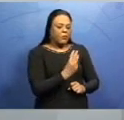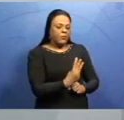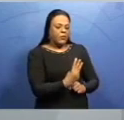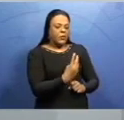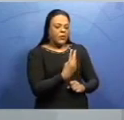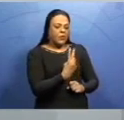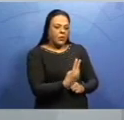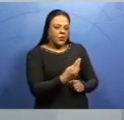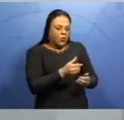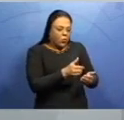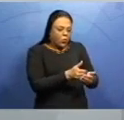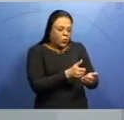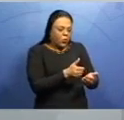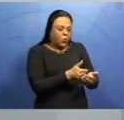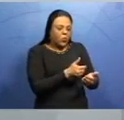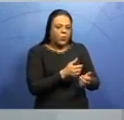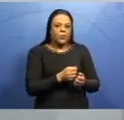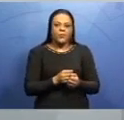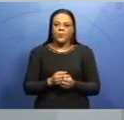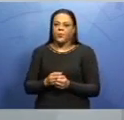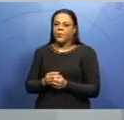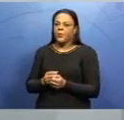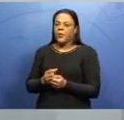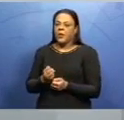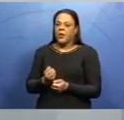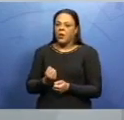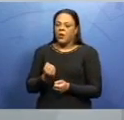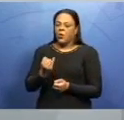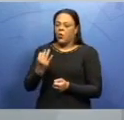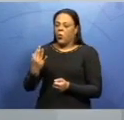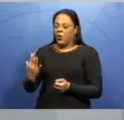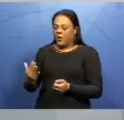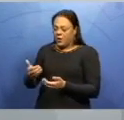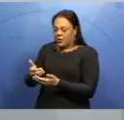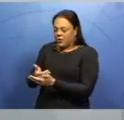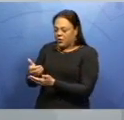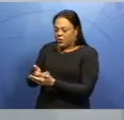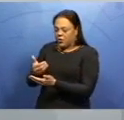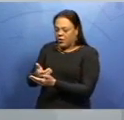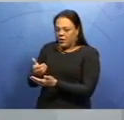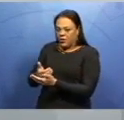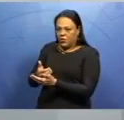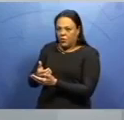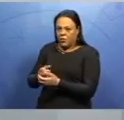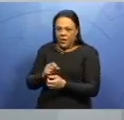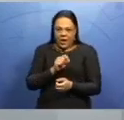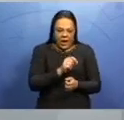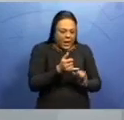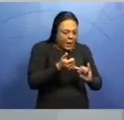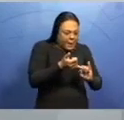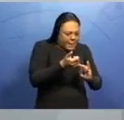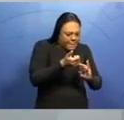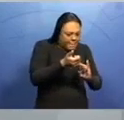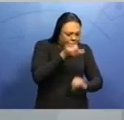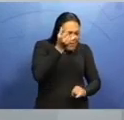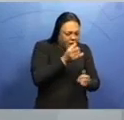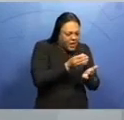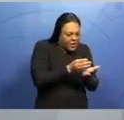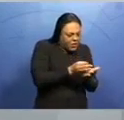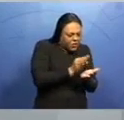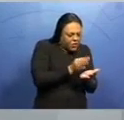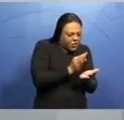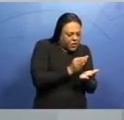colheres. Quantas colheres de sopa equivalem a meia xícara? Olha que agora é o inverso, ali